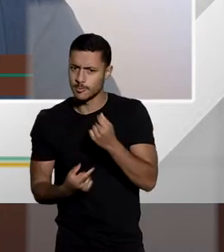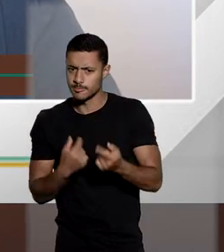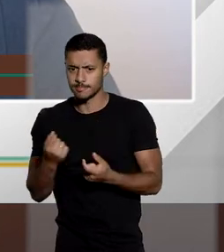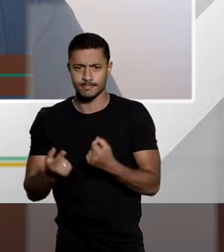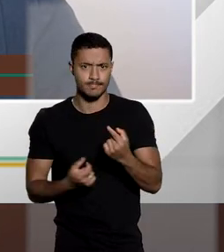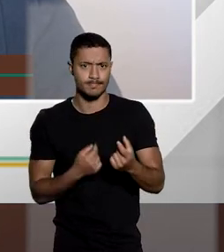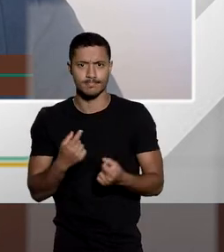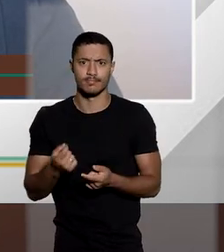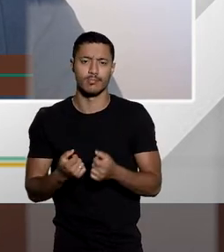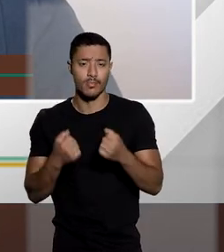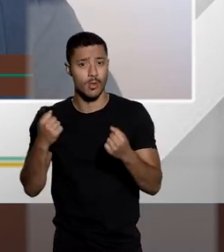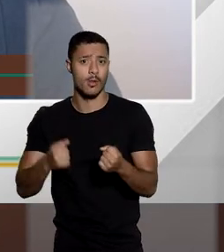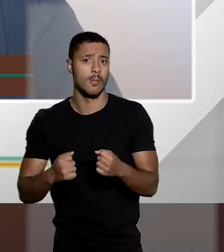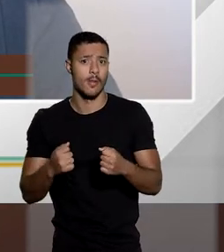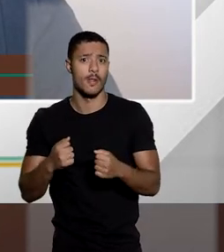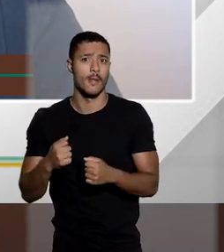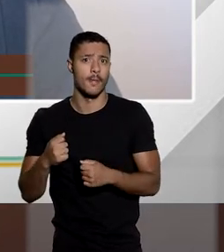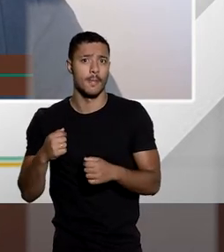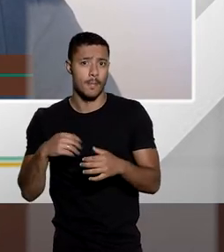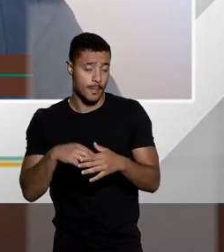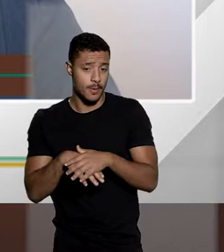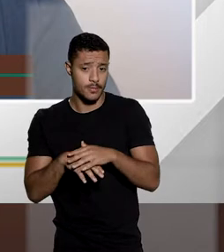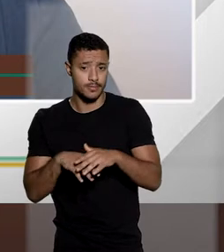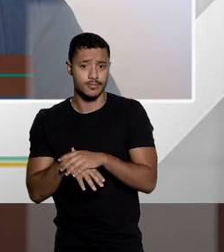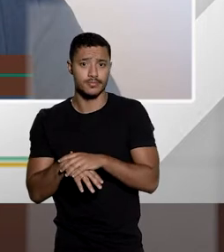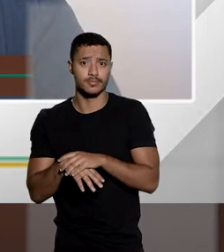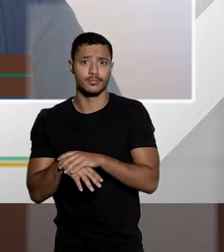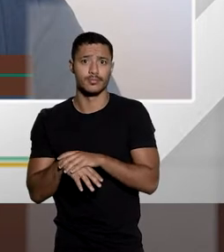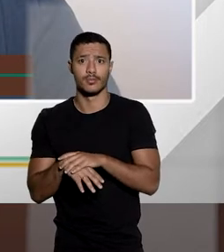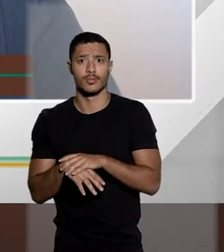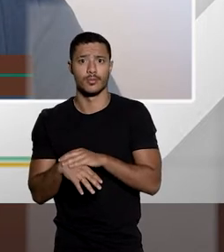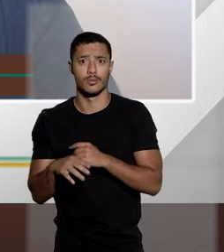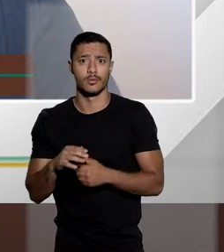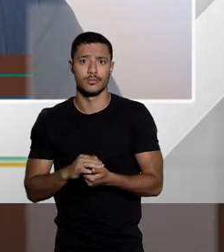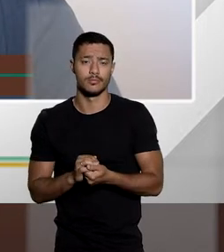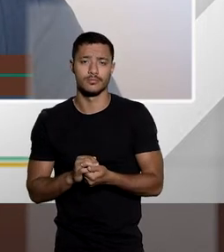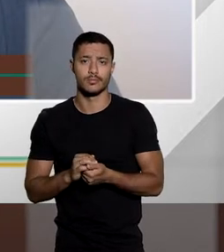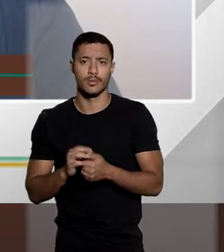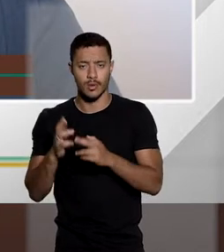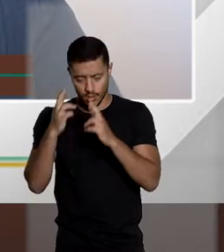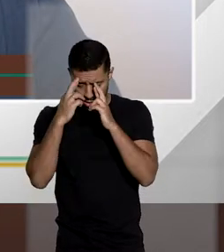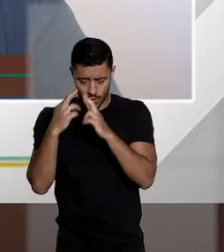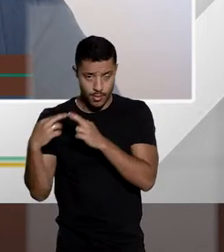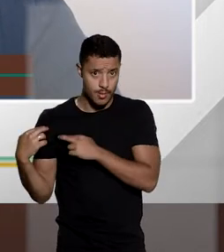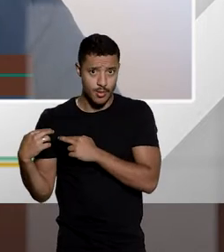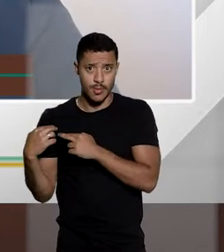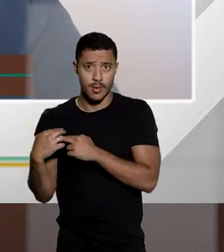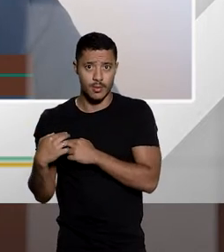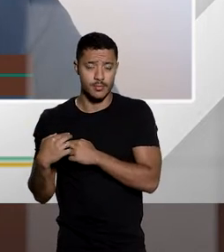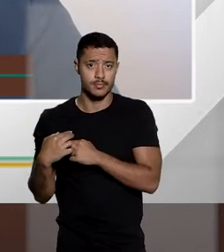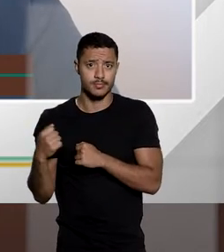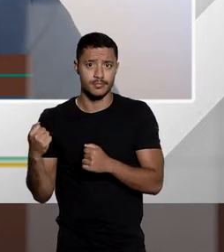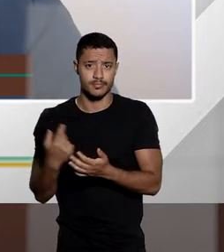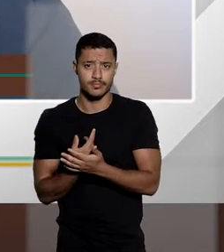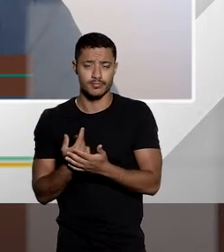diversas ordens que podem submeter aqueles que praticam a licitação. Então, tanto responsabilidades por